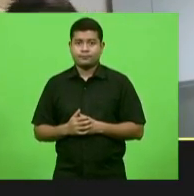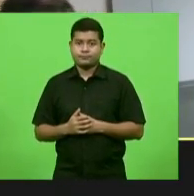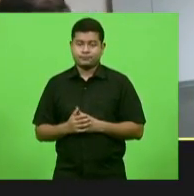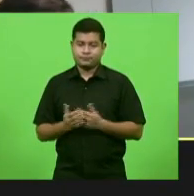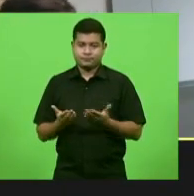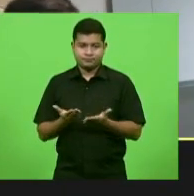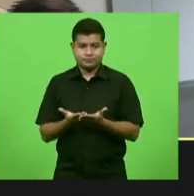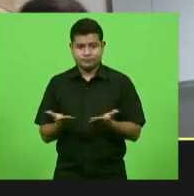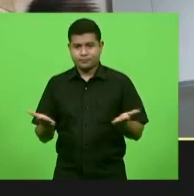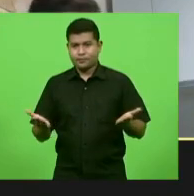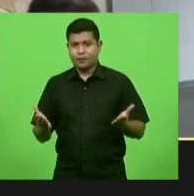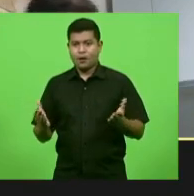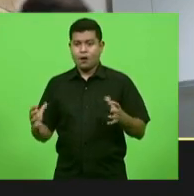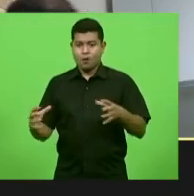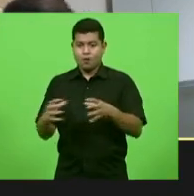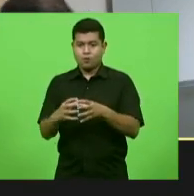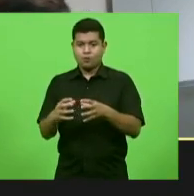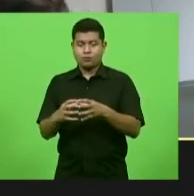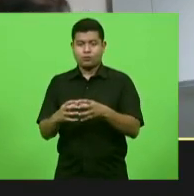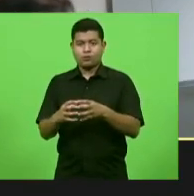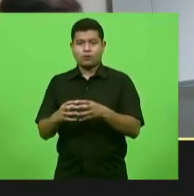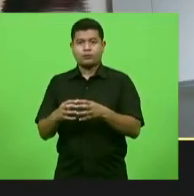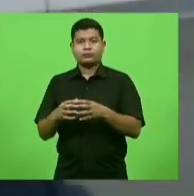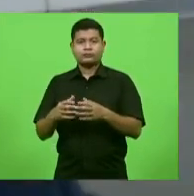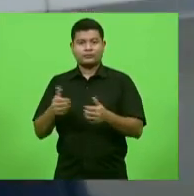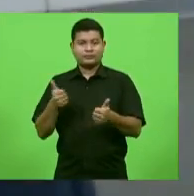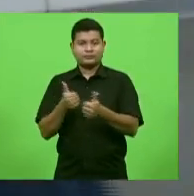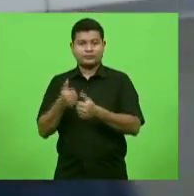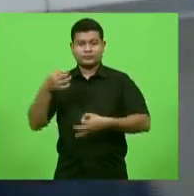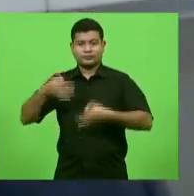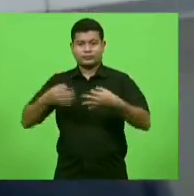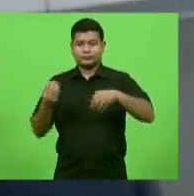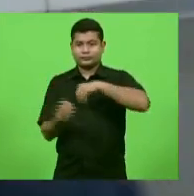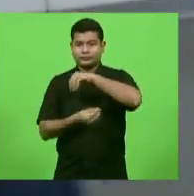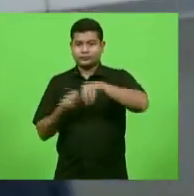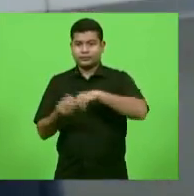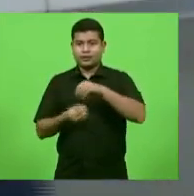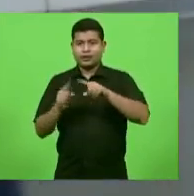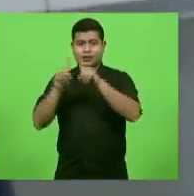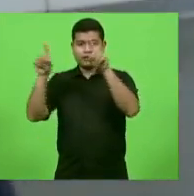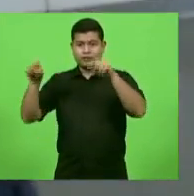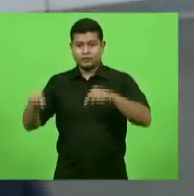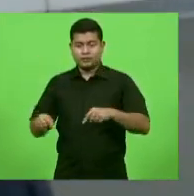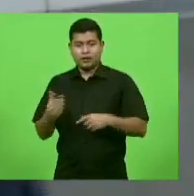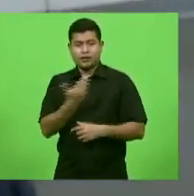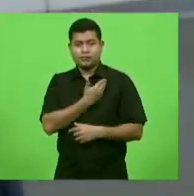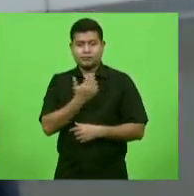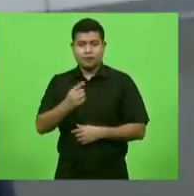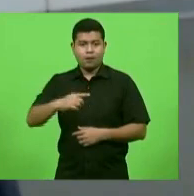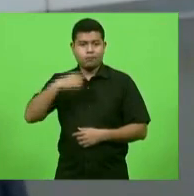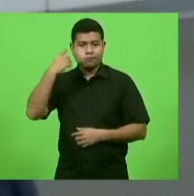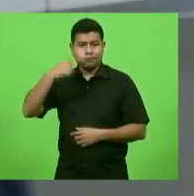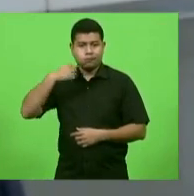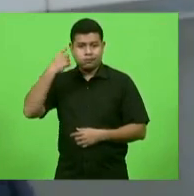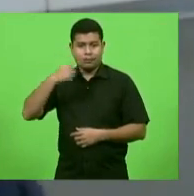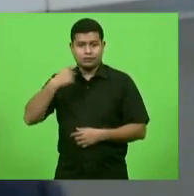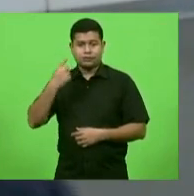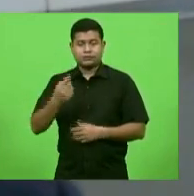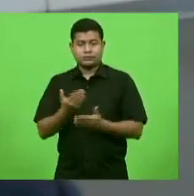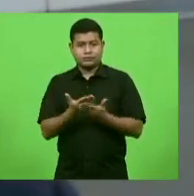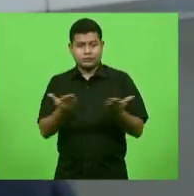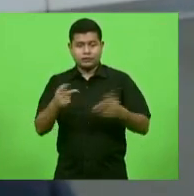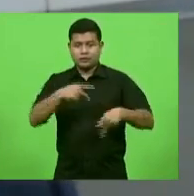Excelentíssimos membros deste Tribunal Misto, servidores, colegas advogados, povo